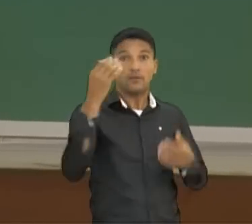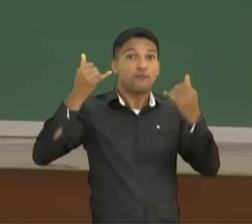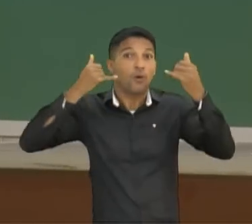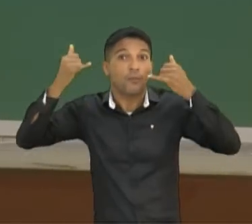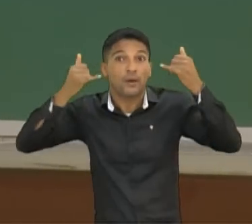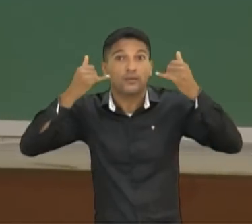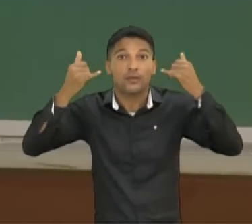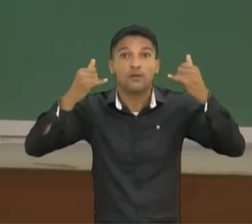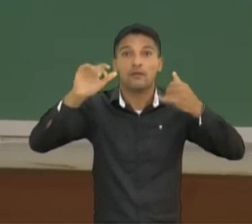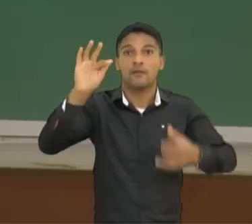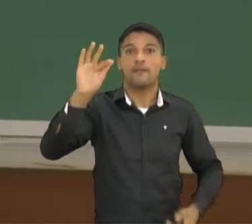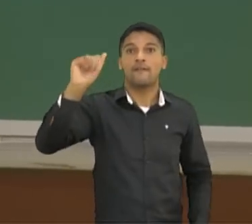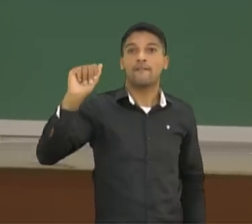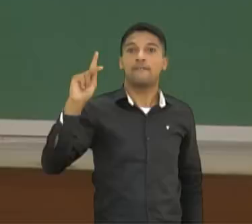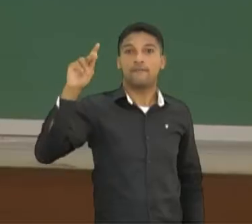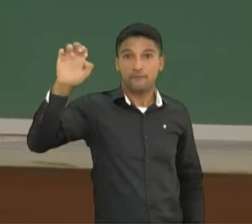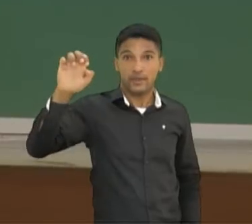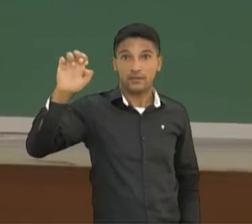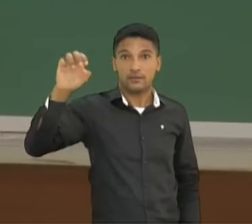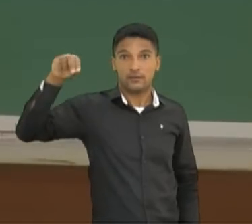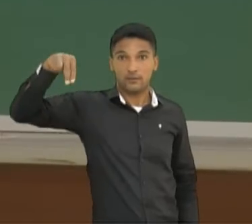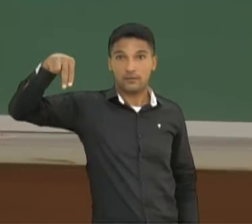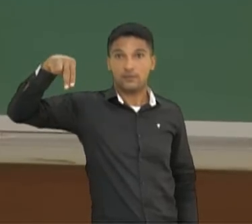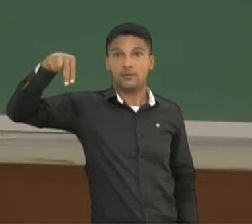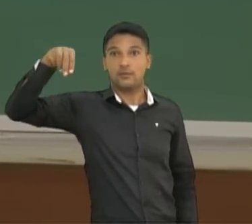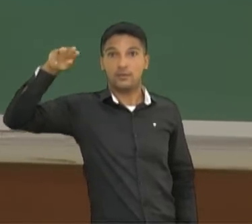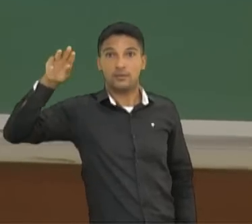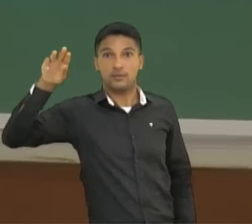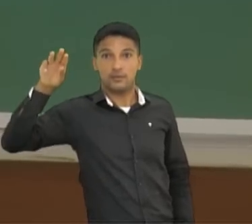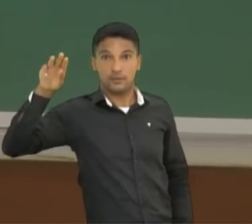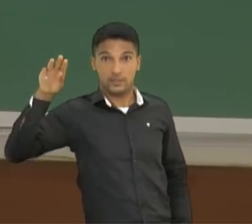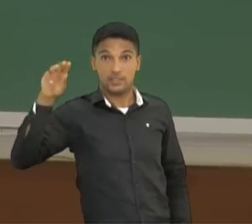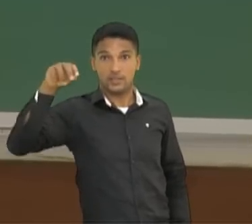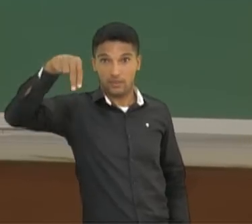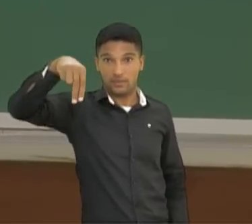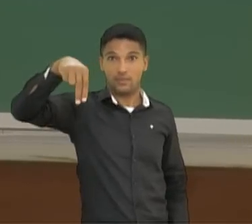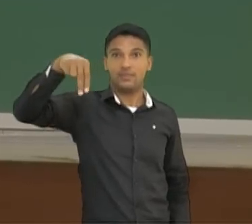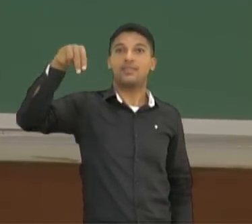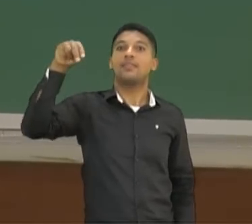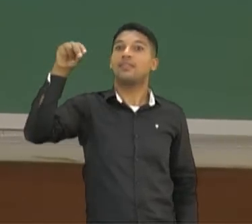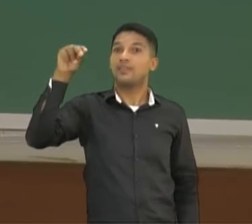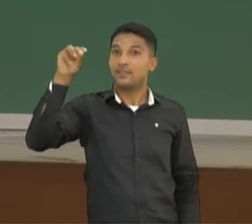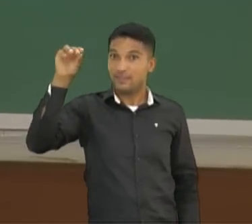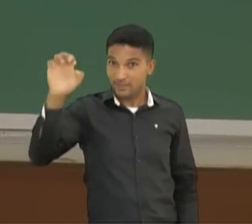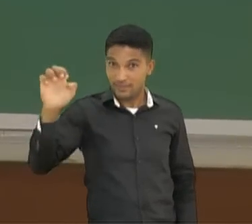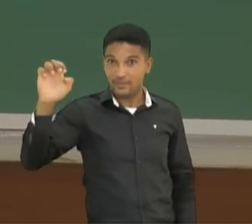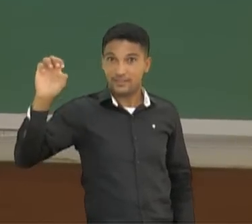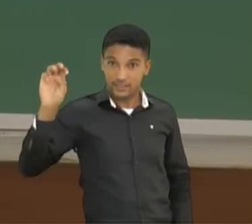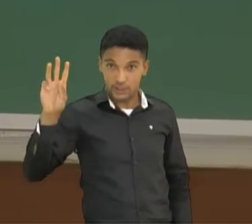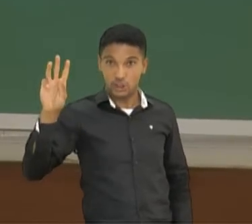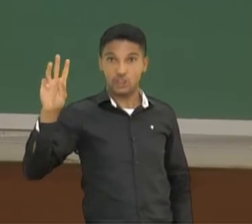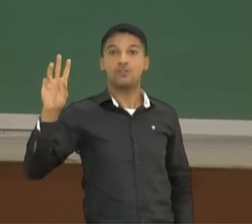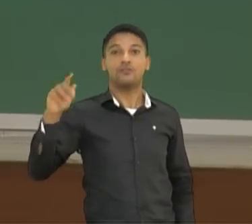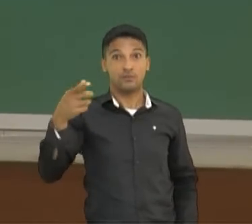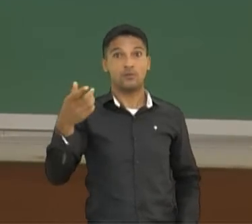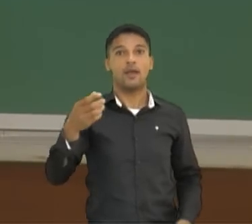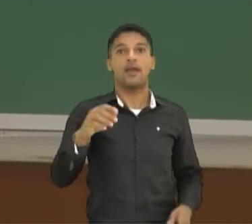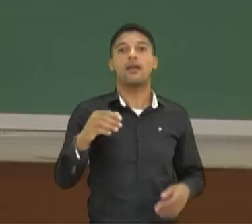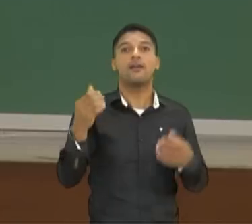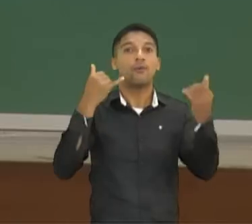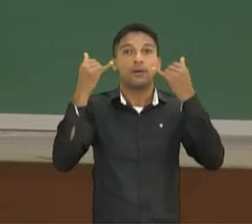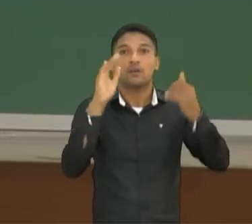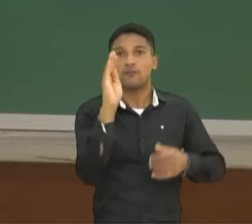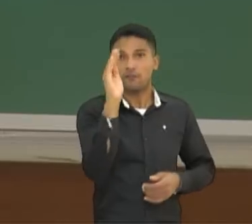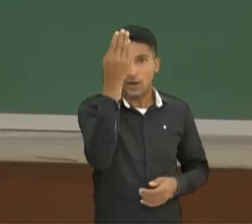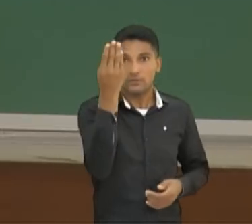gradativamente aprofundando um pouquinho mais sobre isso ao decorrer das aulas, ok? E nós vimos também, na aula anterior,